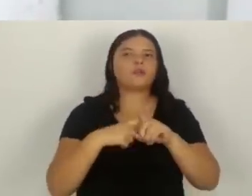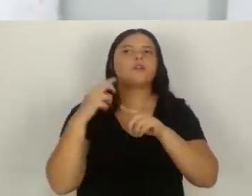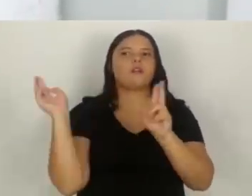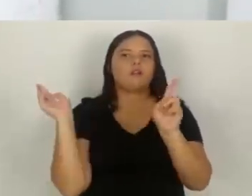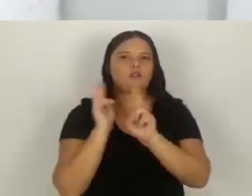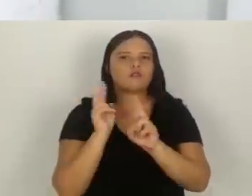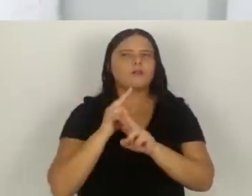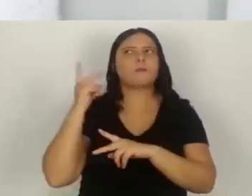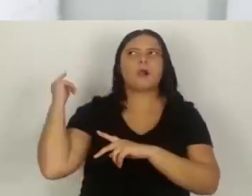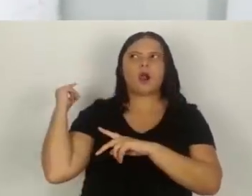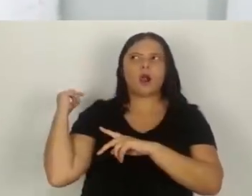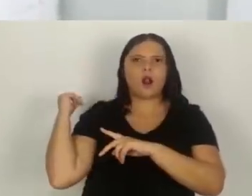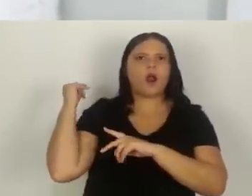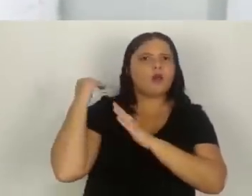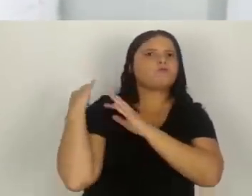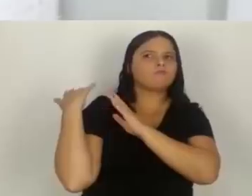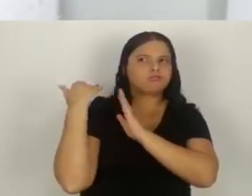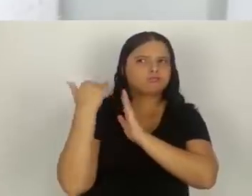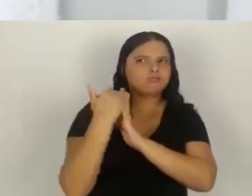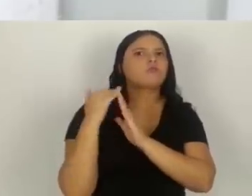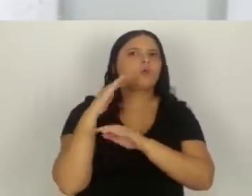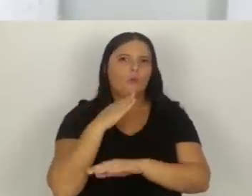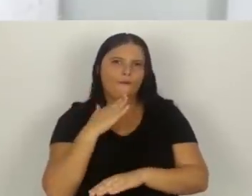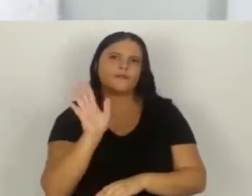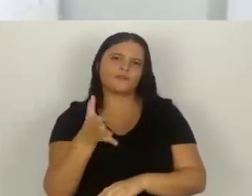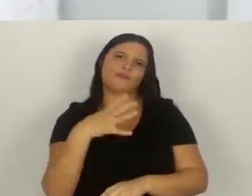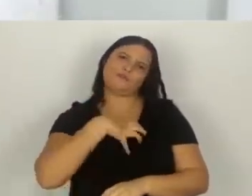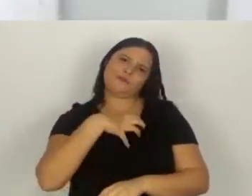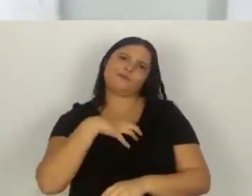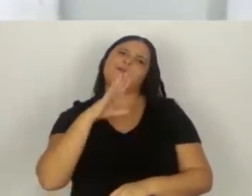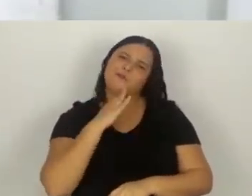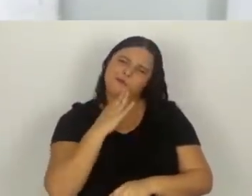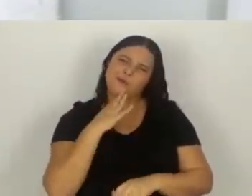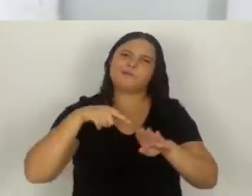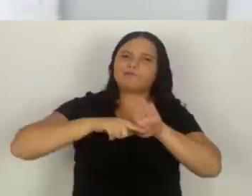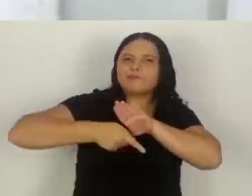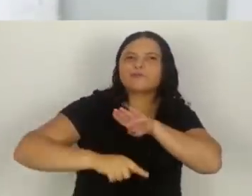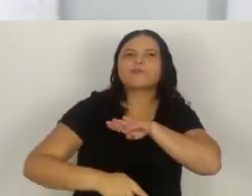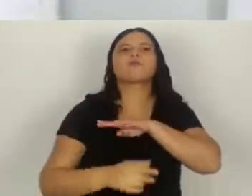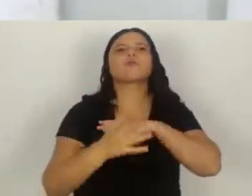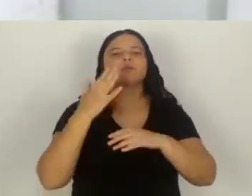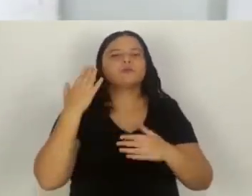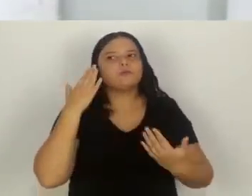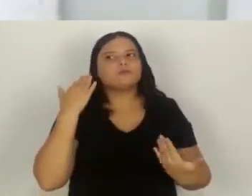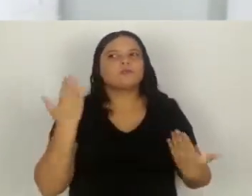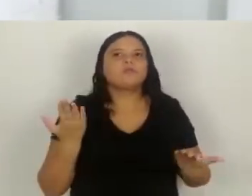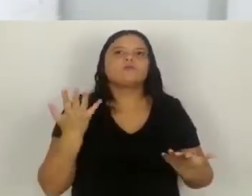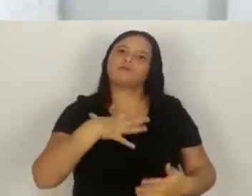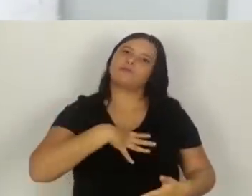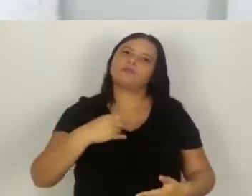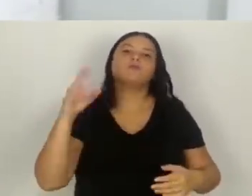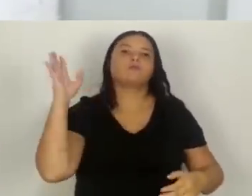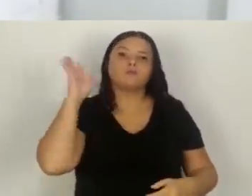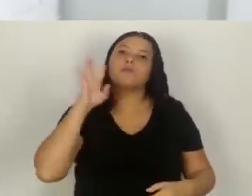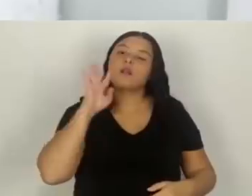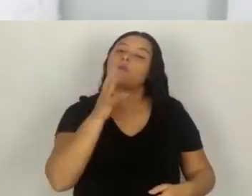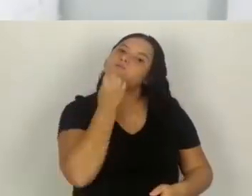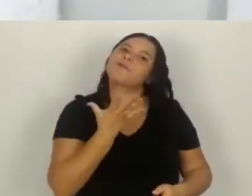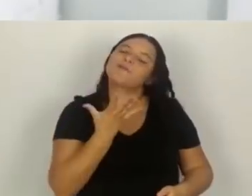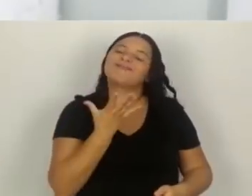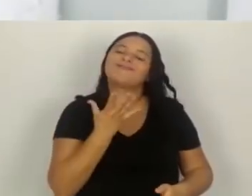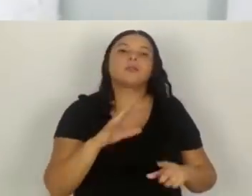é um relacionamento recente, vocês se conhecem, vocês sabem o que sentem um pelo outro. Então eu acho que um